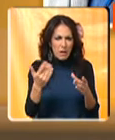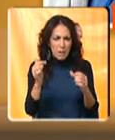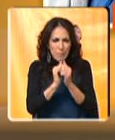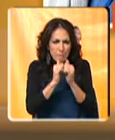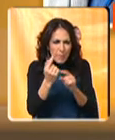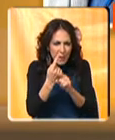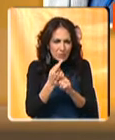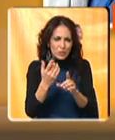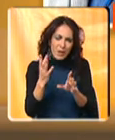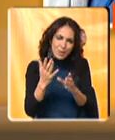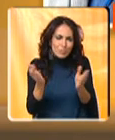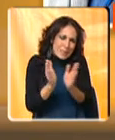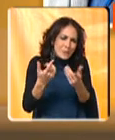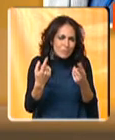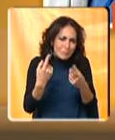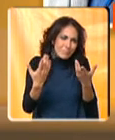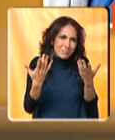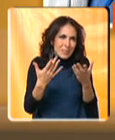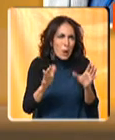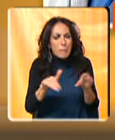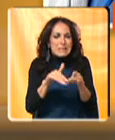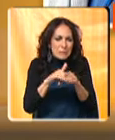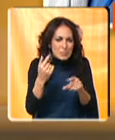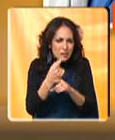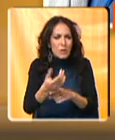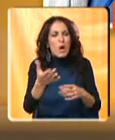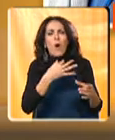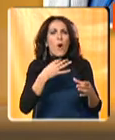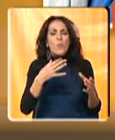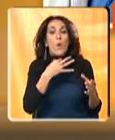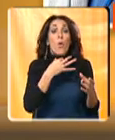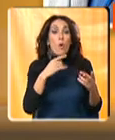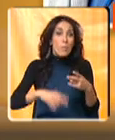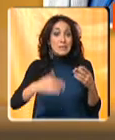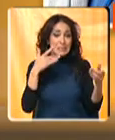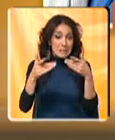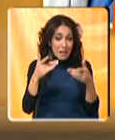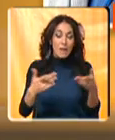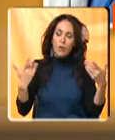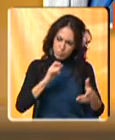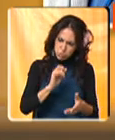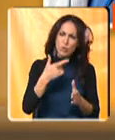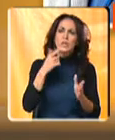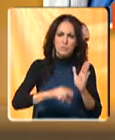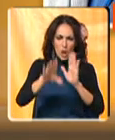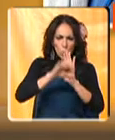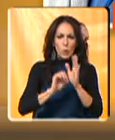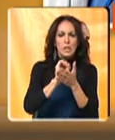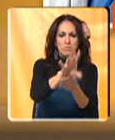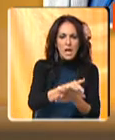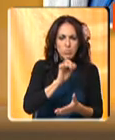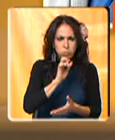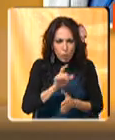papéis, por muito pequenos que fossem, na ópera, no teatro. Agora acabou-se agora esse já problema, posso, não é? Agora posso mandar outra vez o meu currículo,